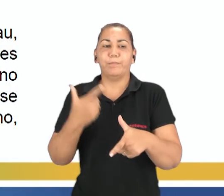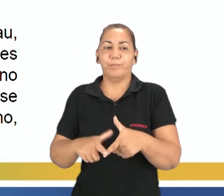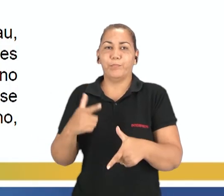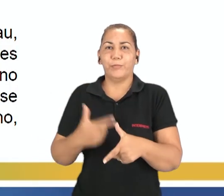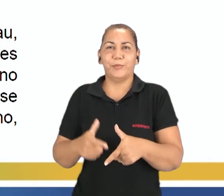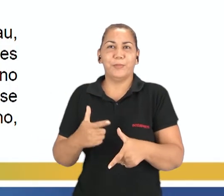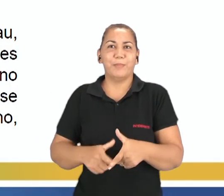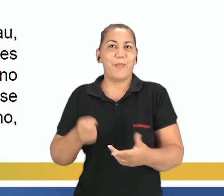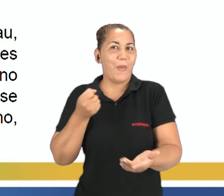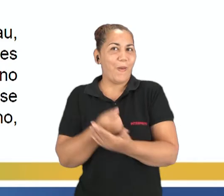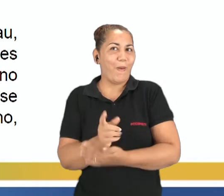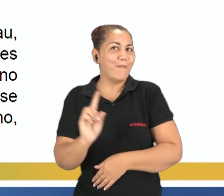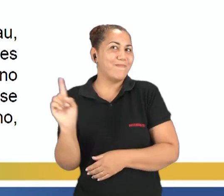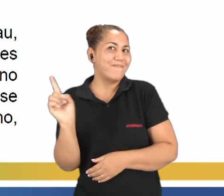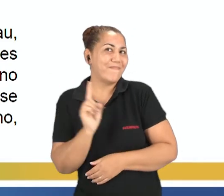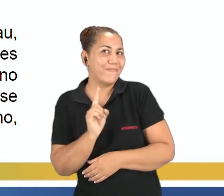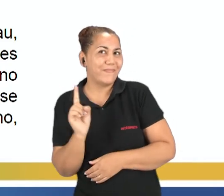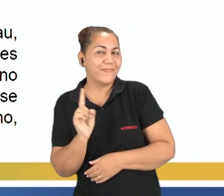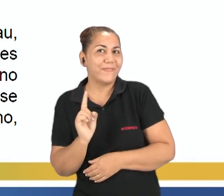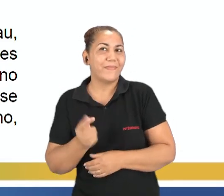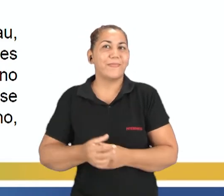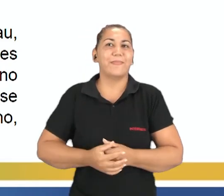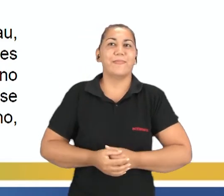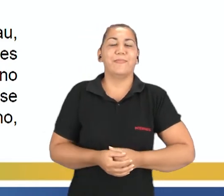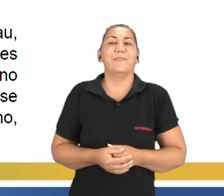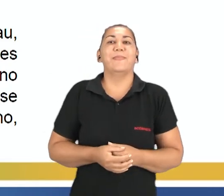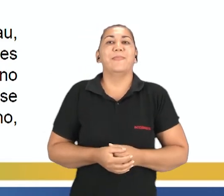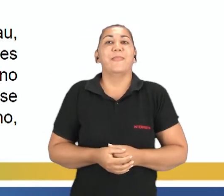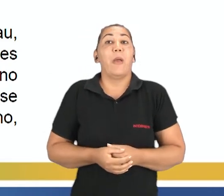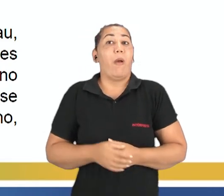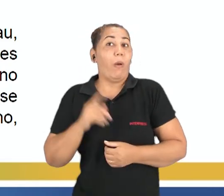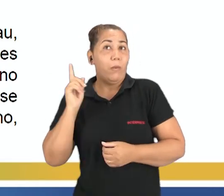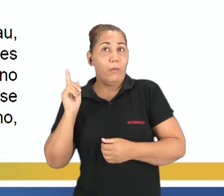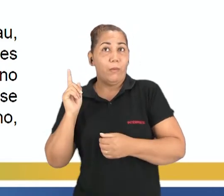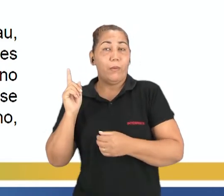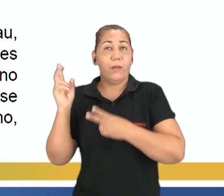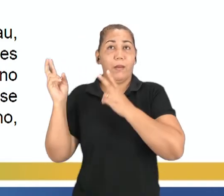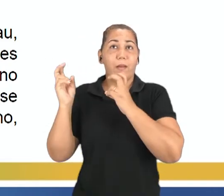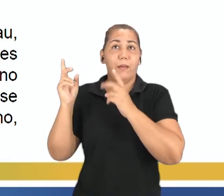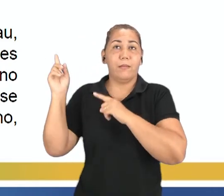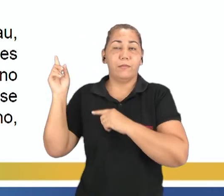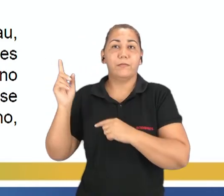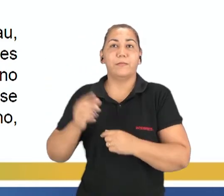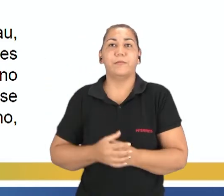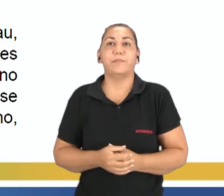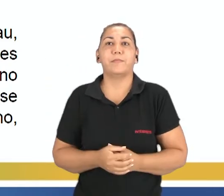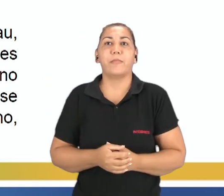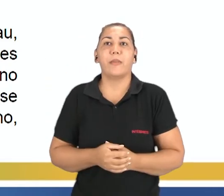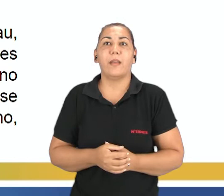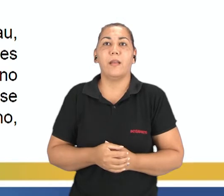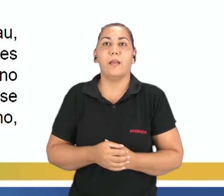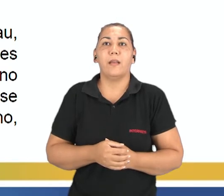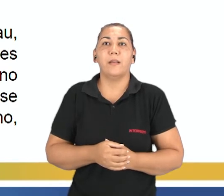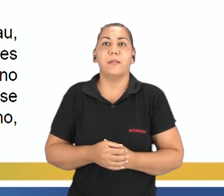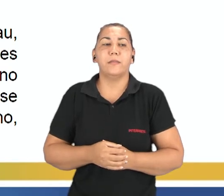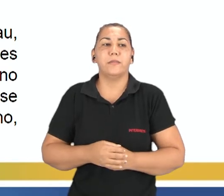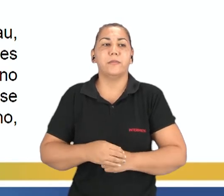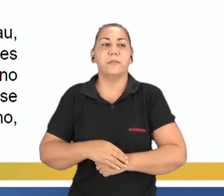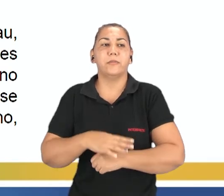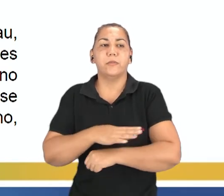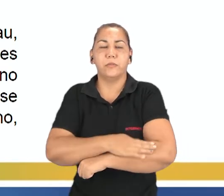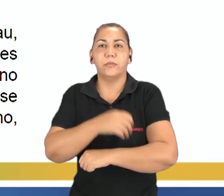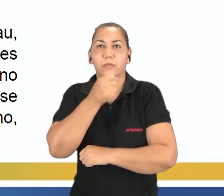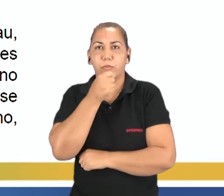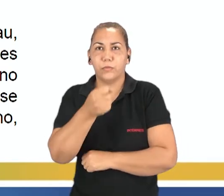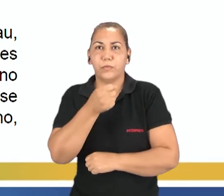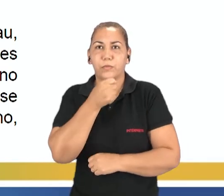comprar. Veja que o título já está chamando a atenção. Olha, falou em comprar, vamos ler então. A jornalista americana Alyssa Quart, autora